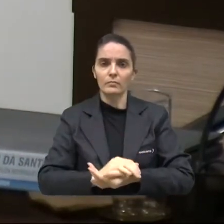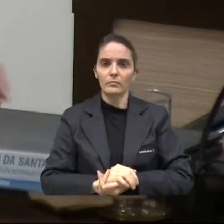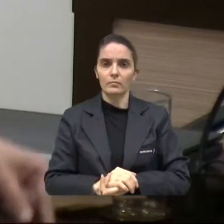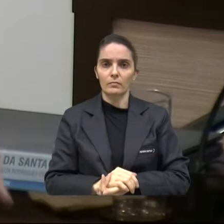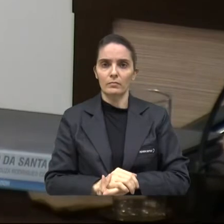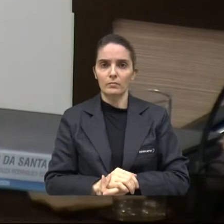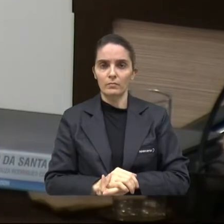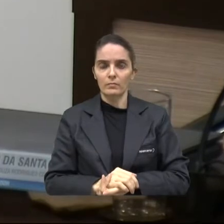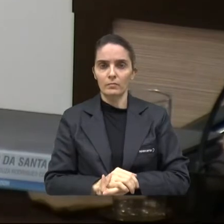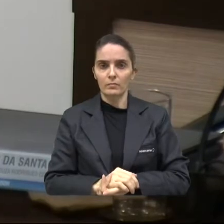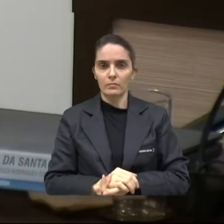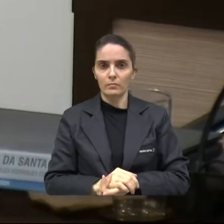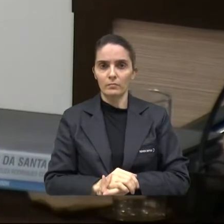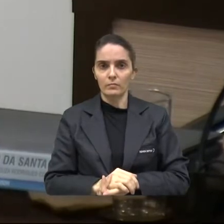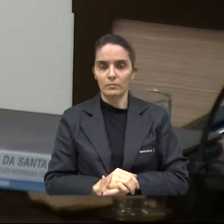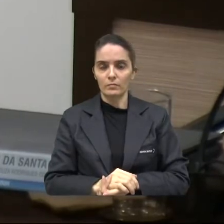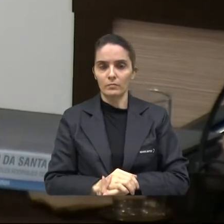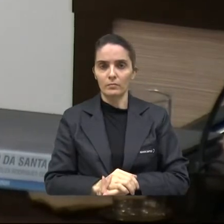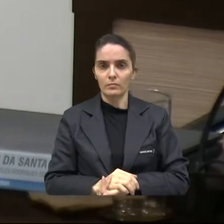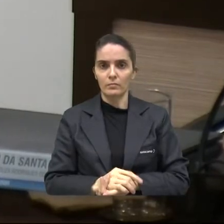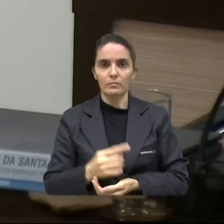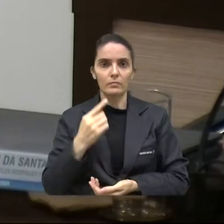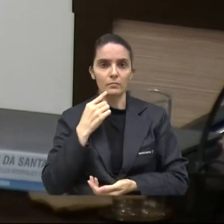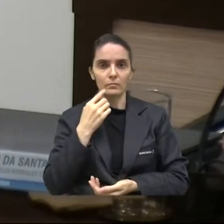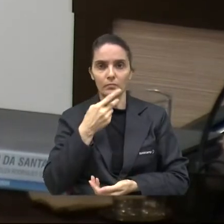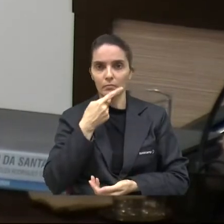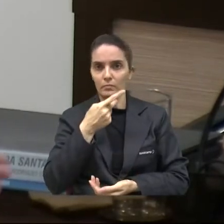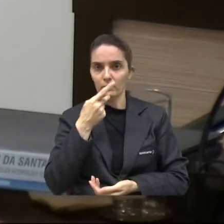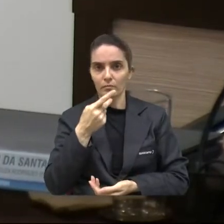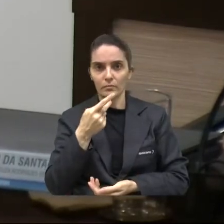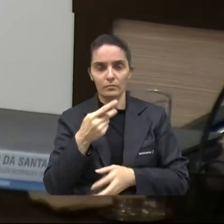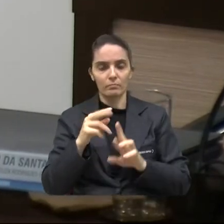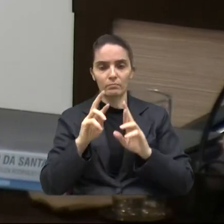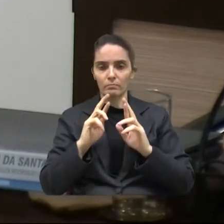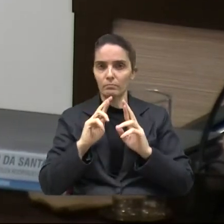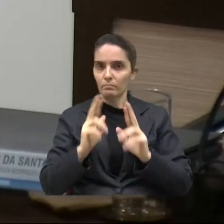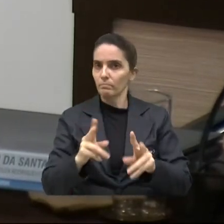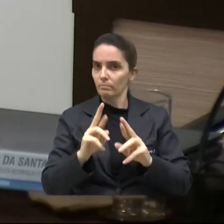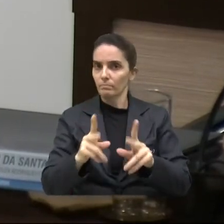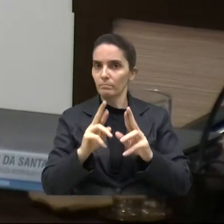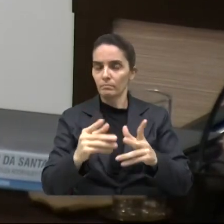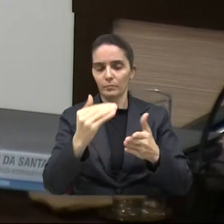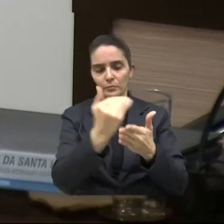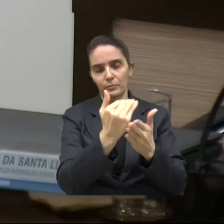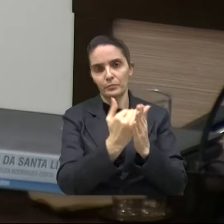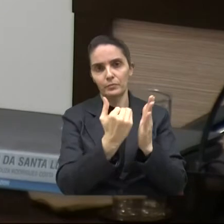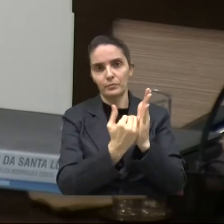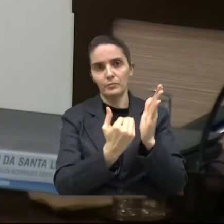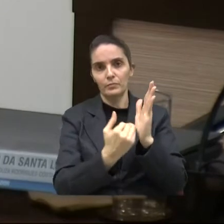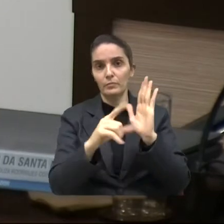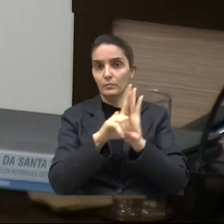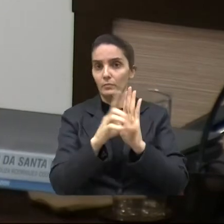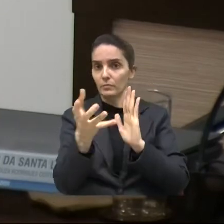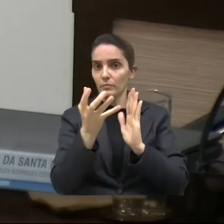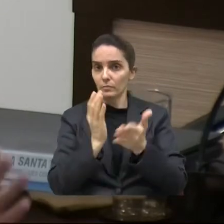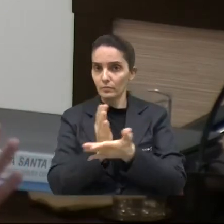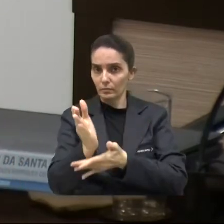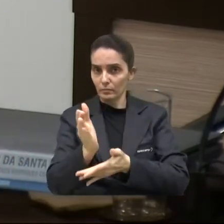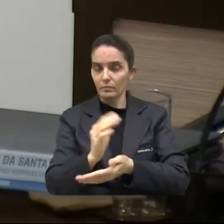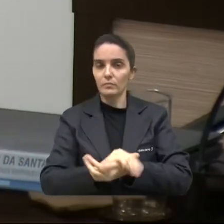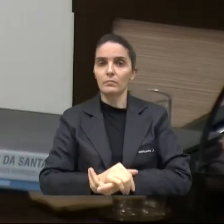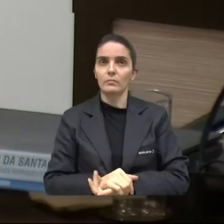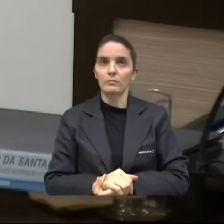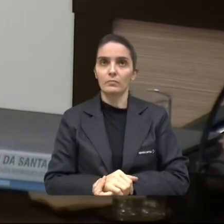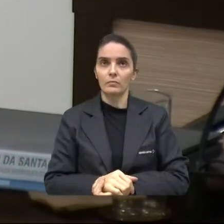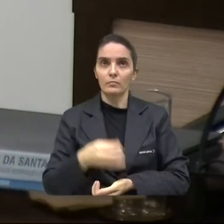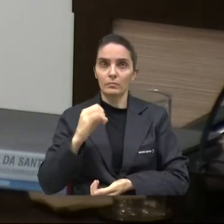alguns pontos trazidos aqui em plenário foram completamente desvirtuados da legislação que se visa aprovar. Se